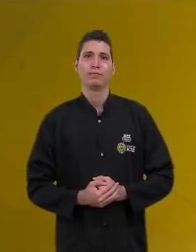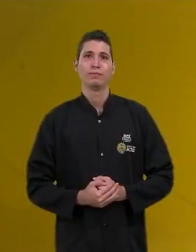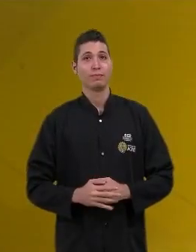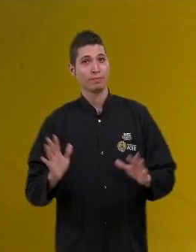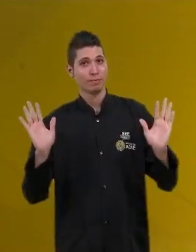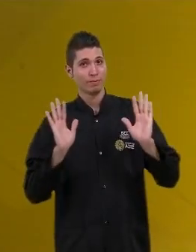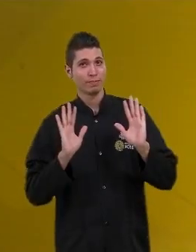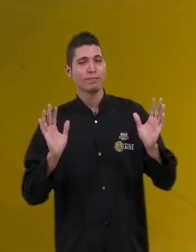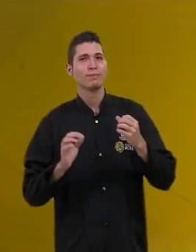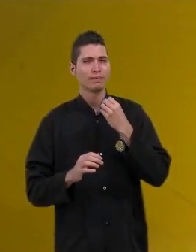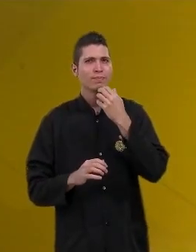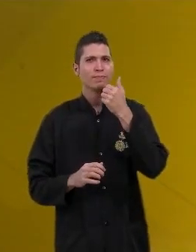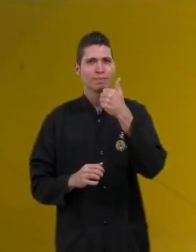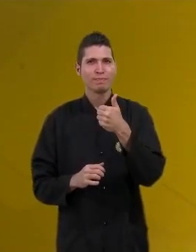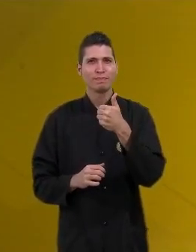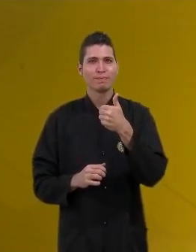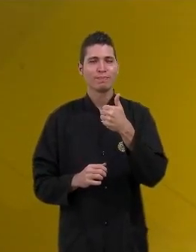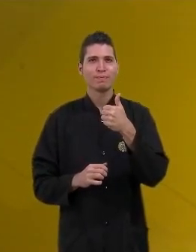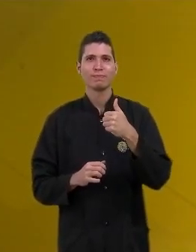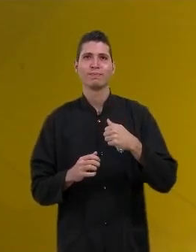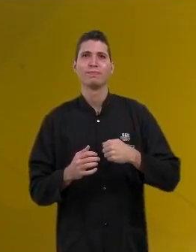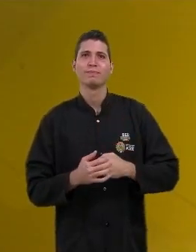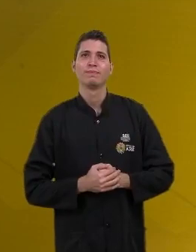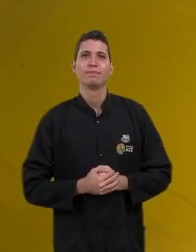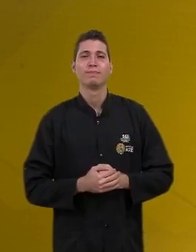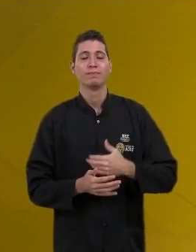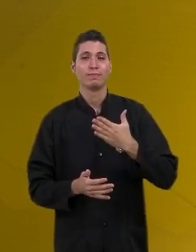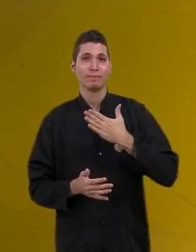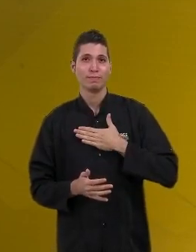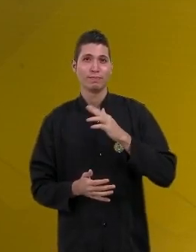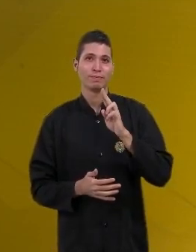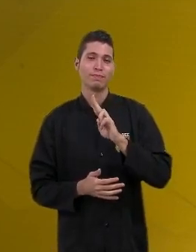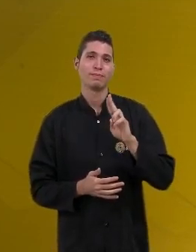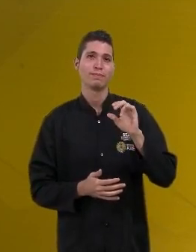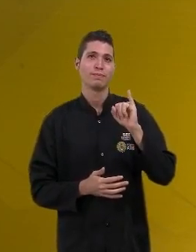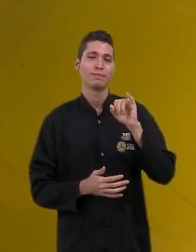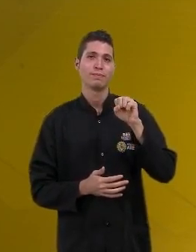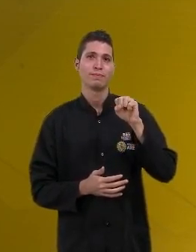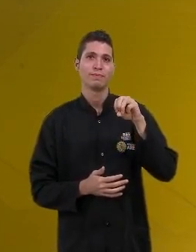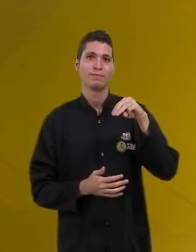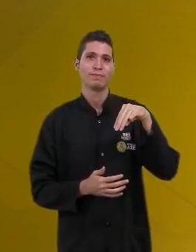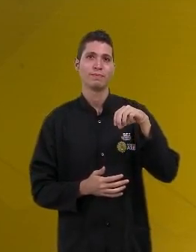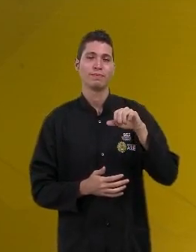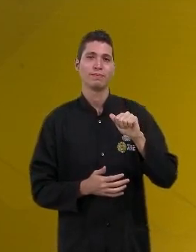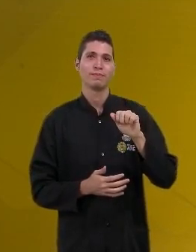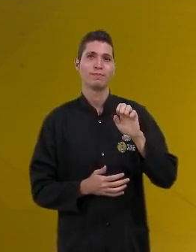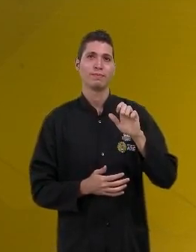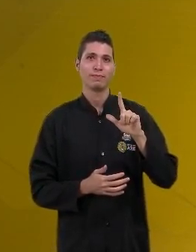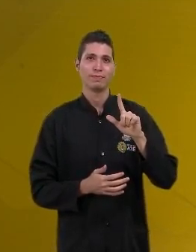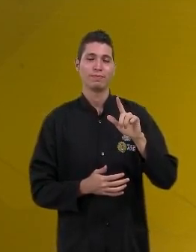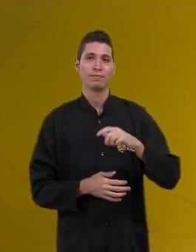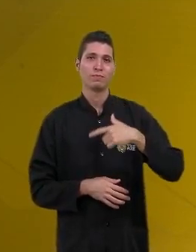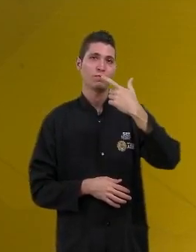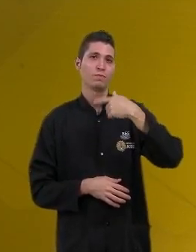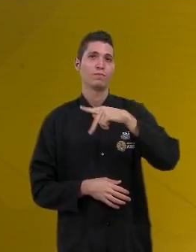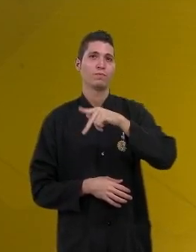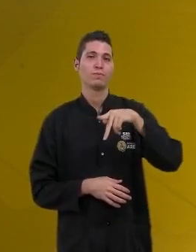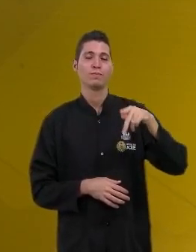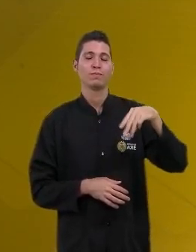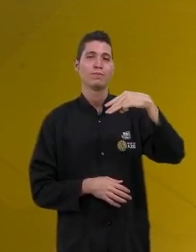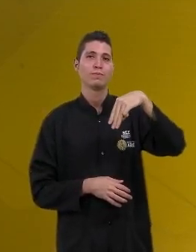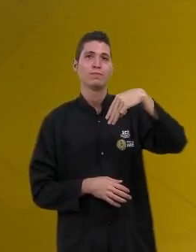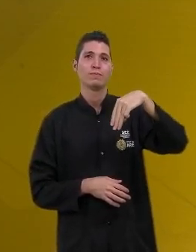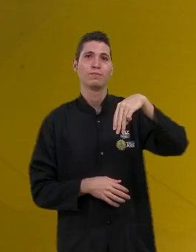Olá, tudo bem com vocês? O meu nome é Ismael Dourado e eu serei o professor de matemática de vocês nessa